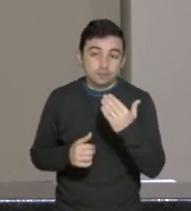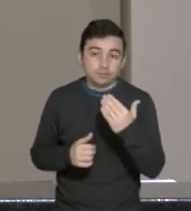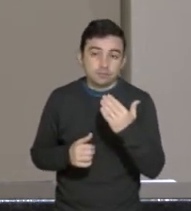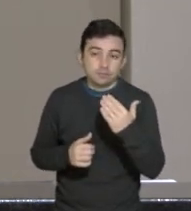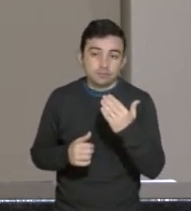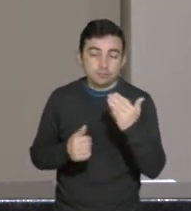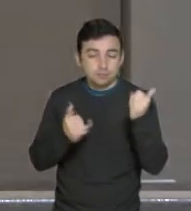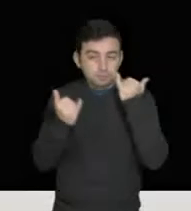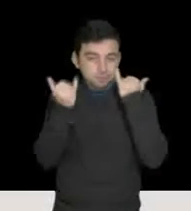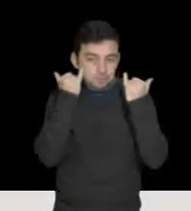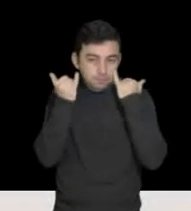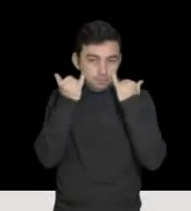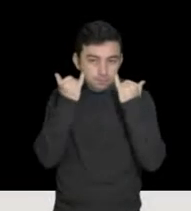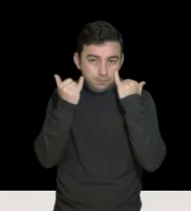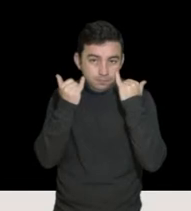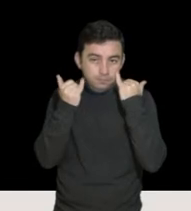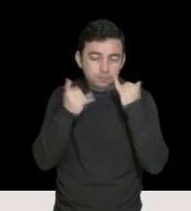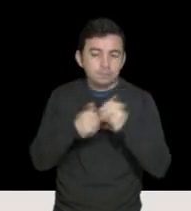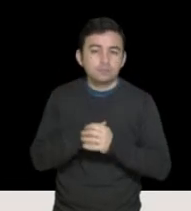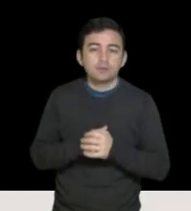de informação